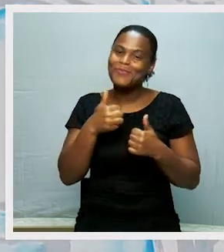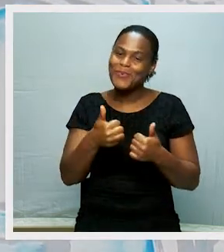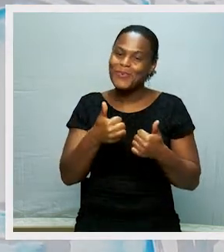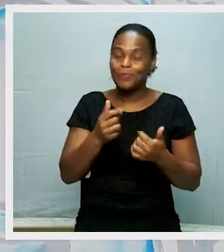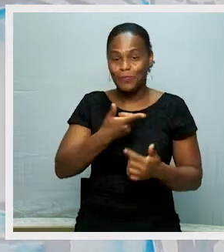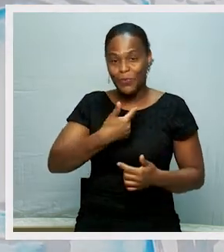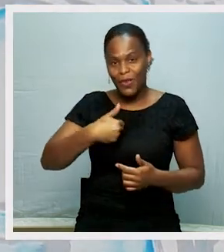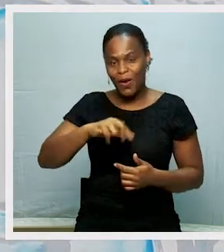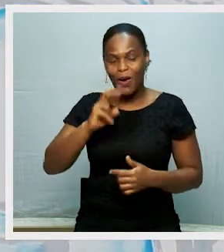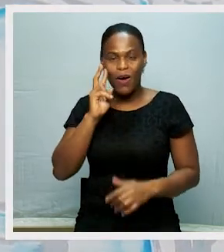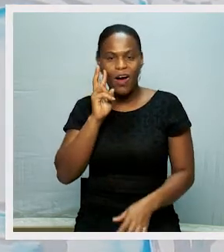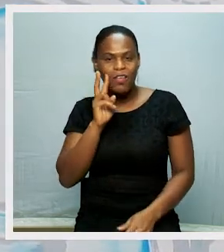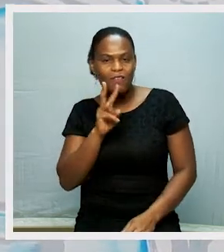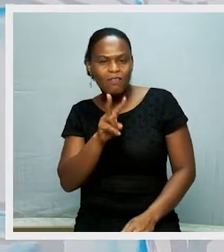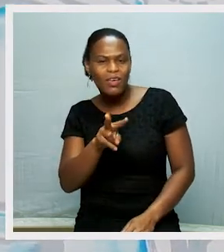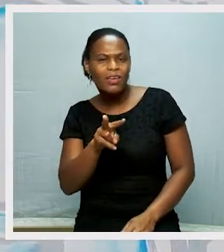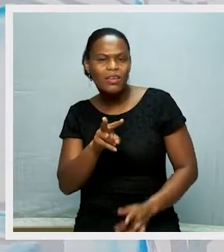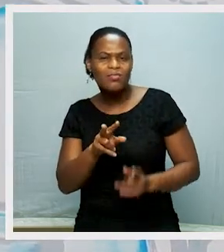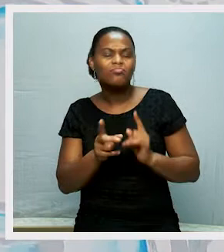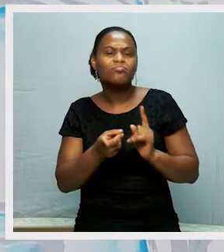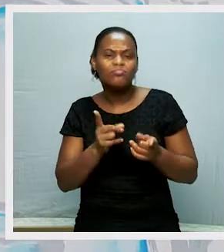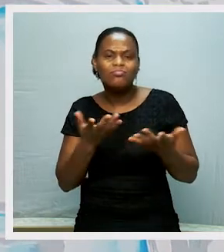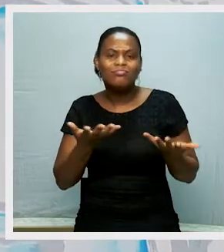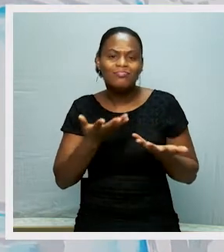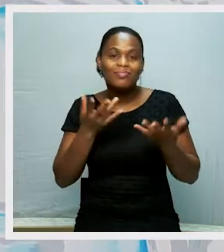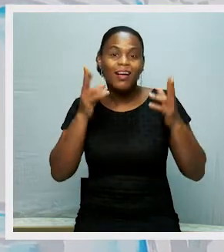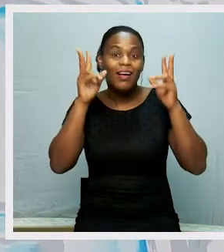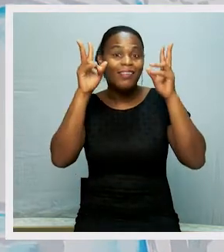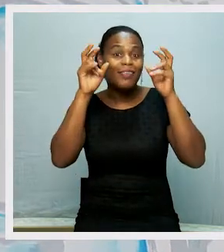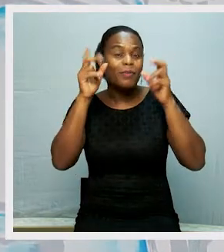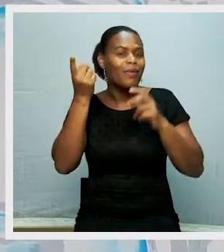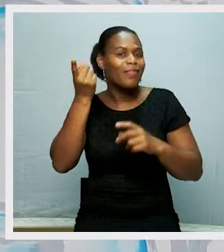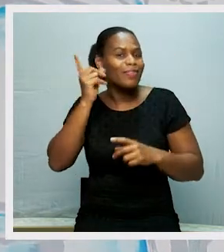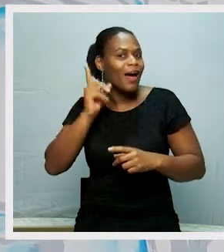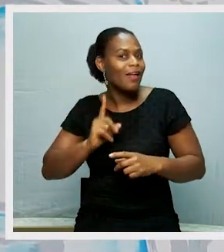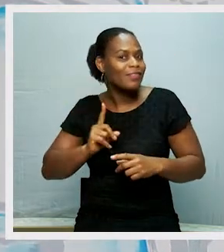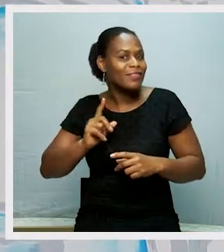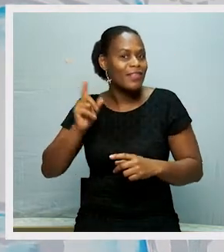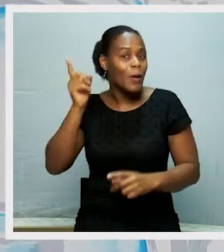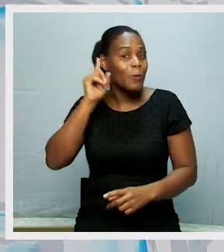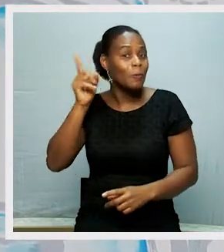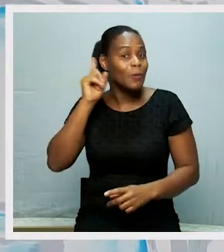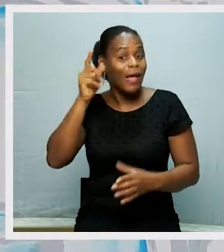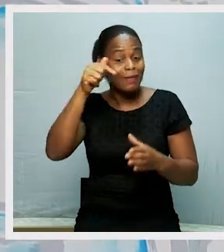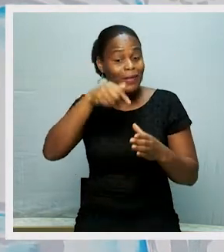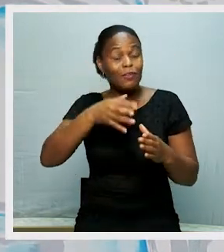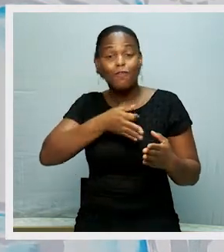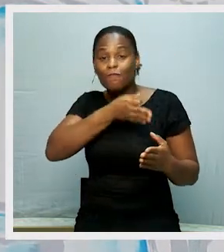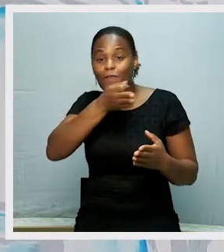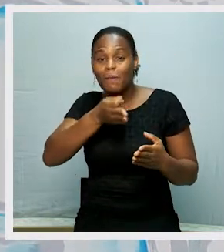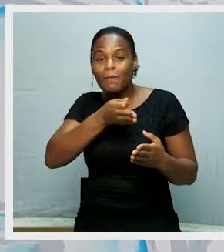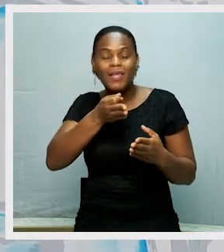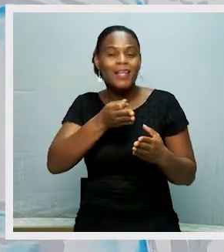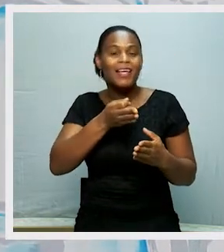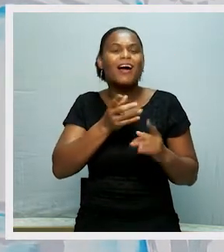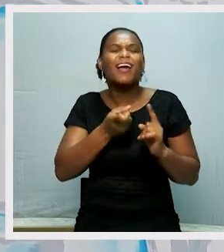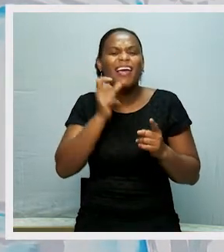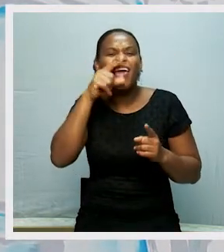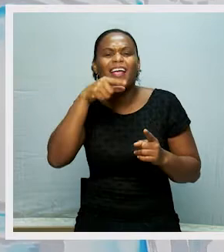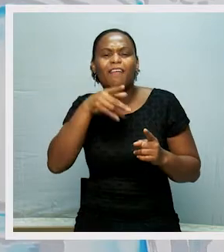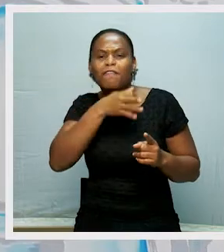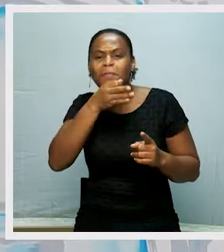Exato. Nós vimos as datas importantes da família do